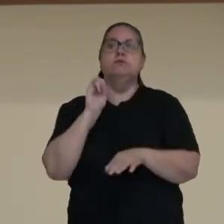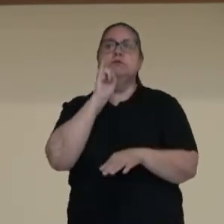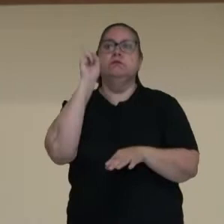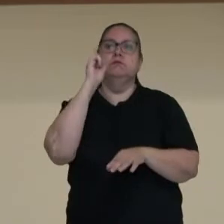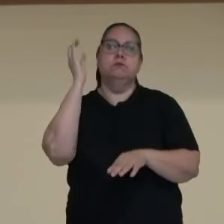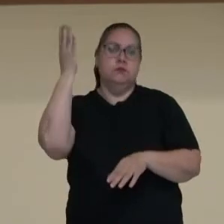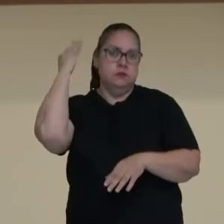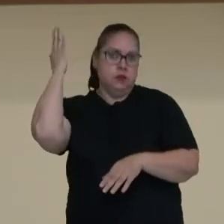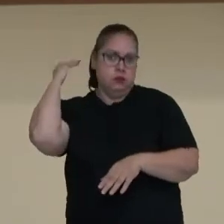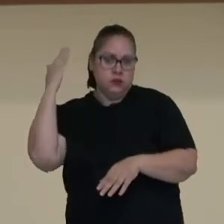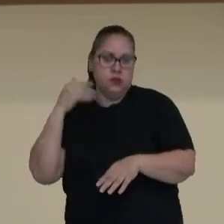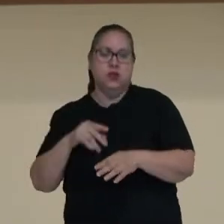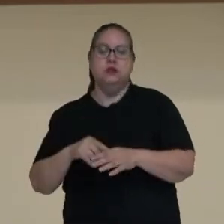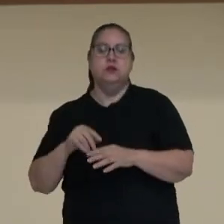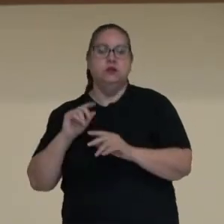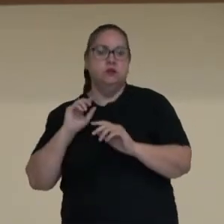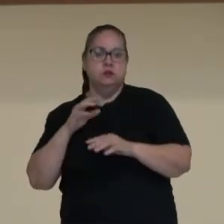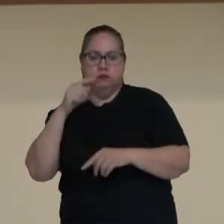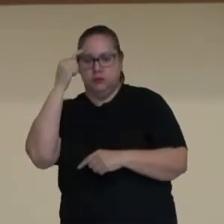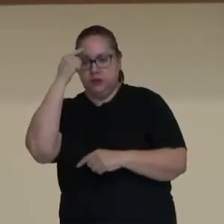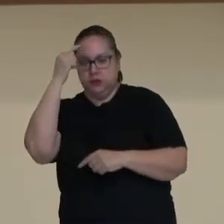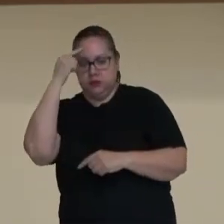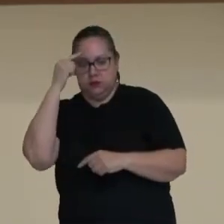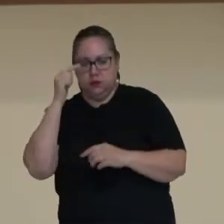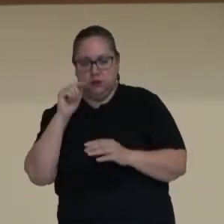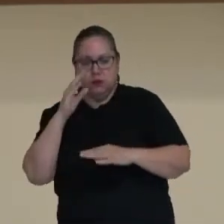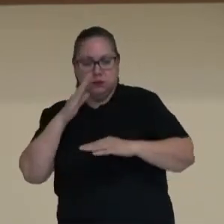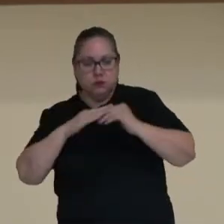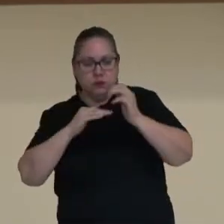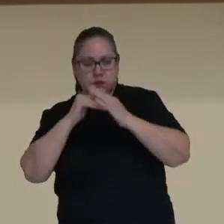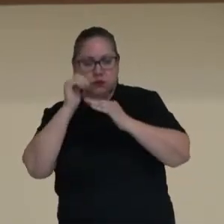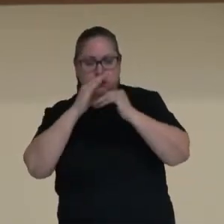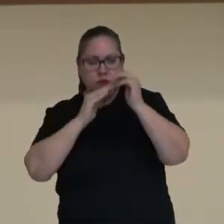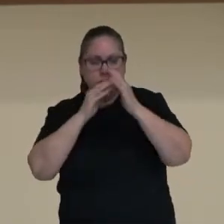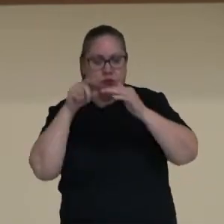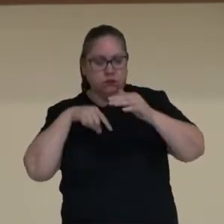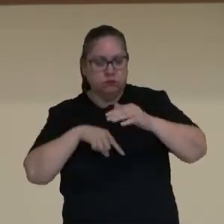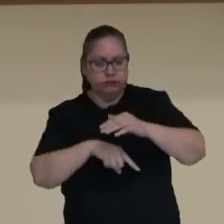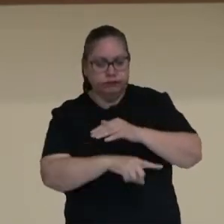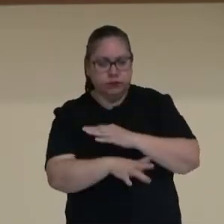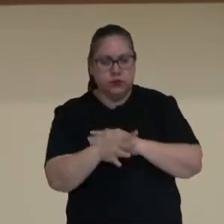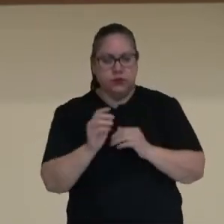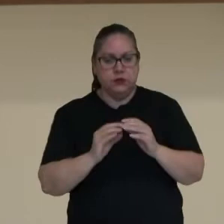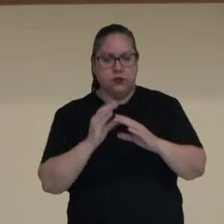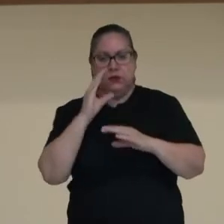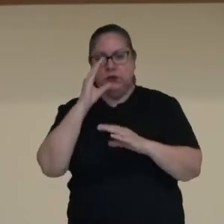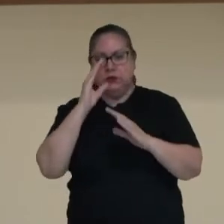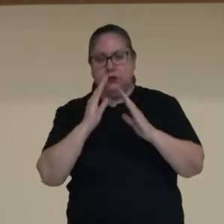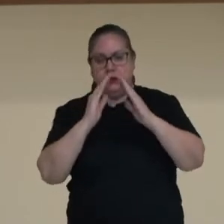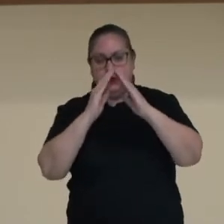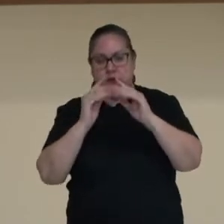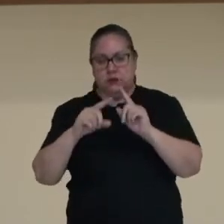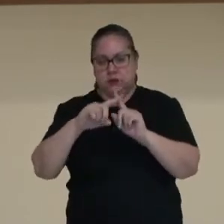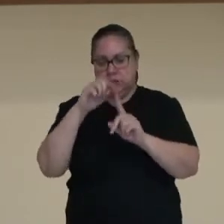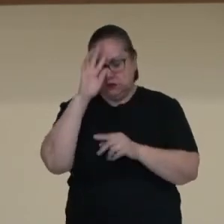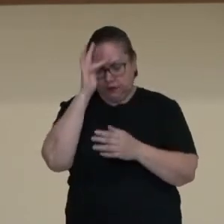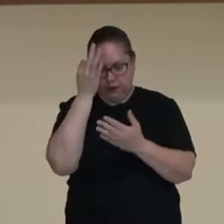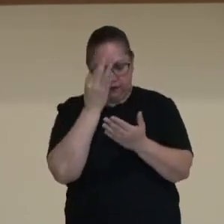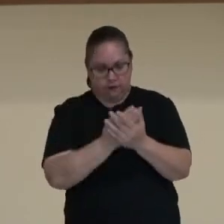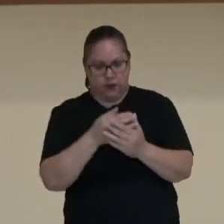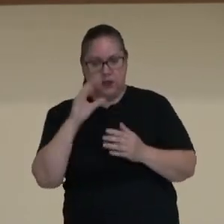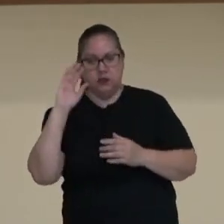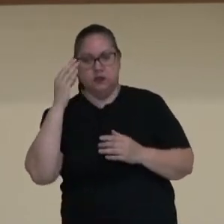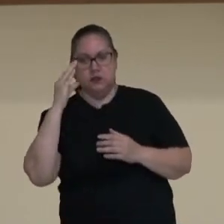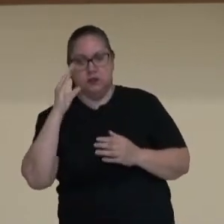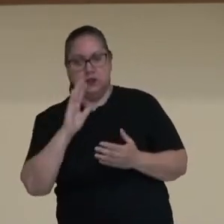época do Tomás, que estava pensando sobre a construção, a fundamentação da igreja, da fé, da